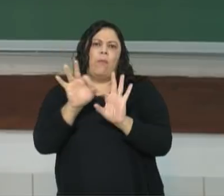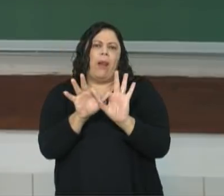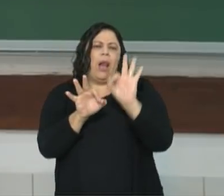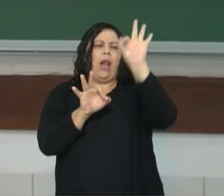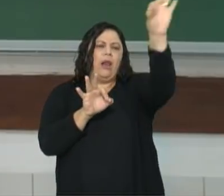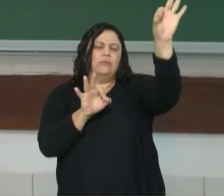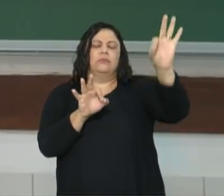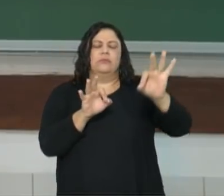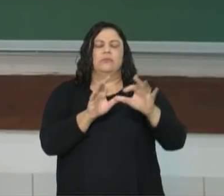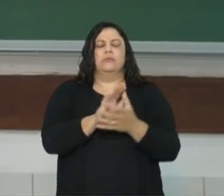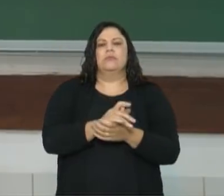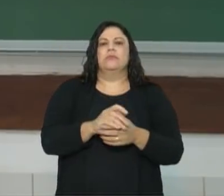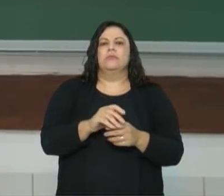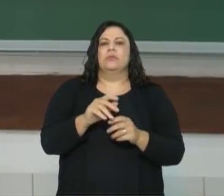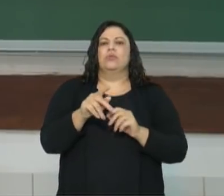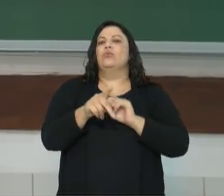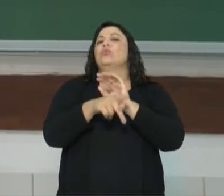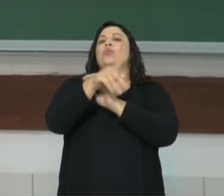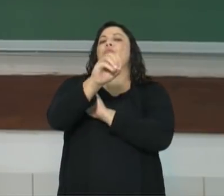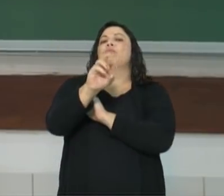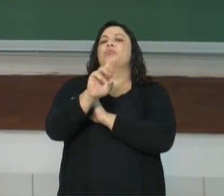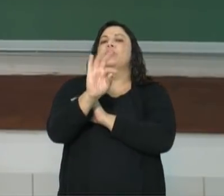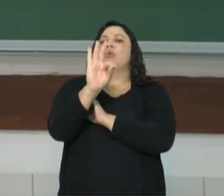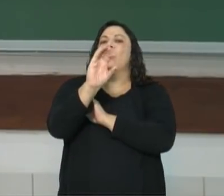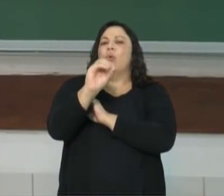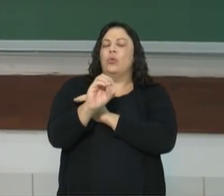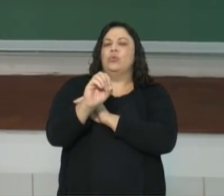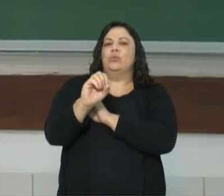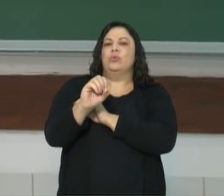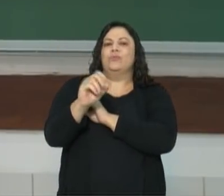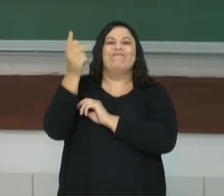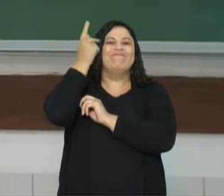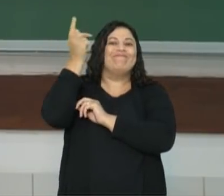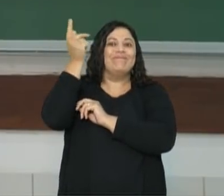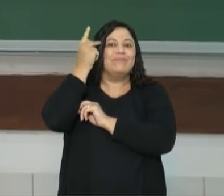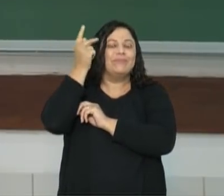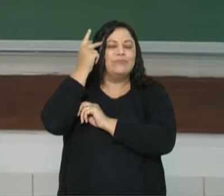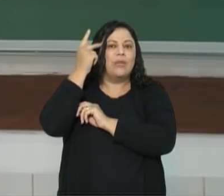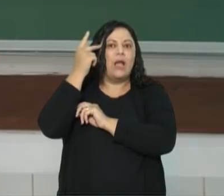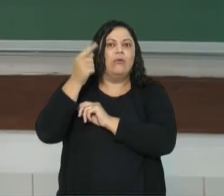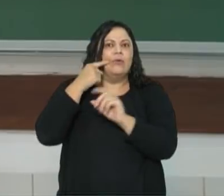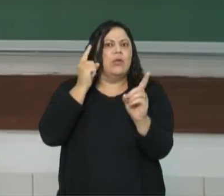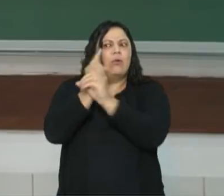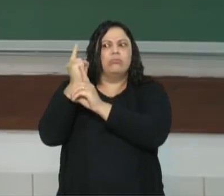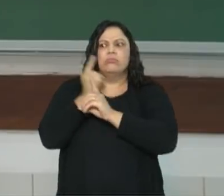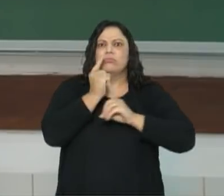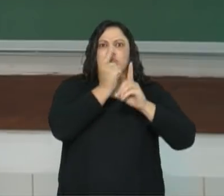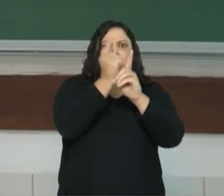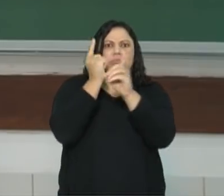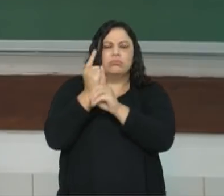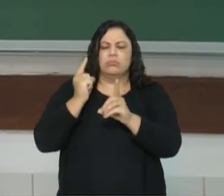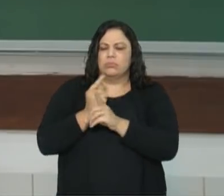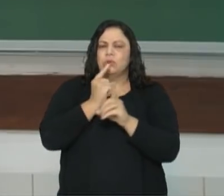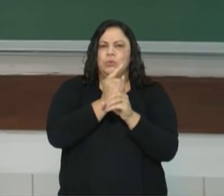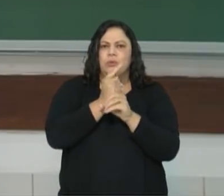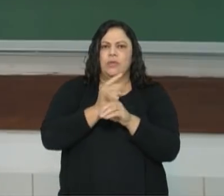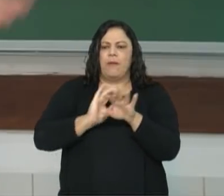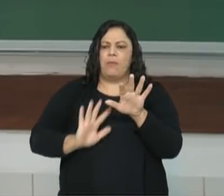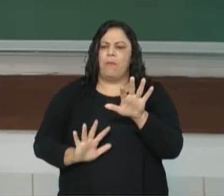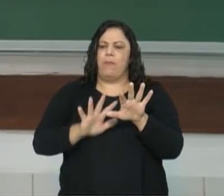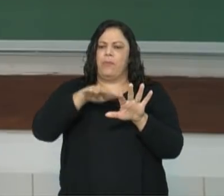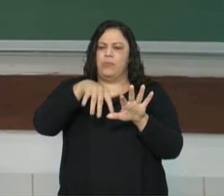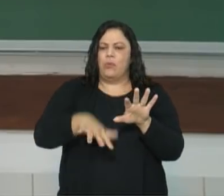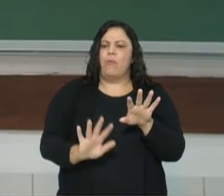do Porto de Santos, percorrendo o rio. E eu encontrei esse mexilhão, porque ele conseguiu vir subindo o Rio Ribeira